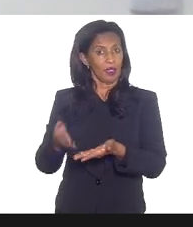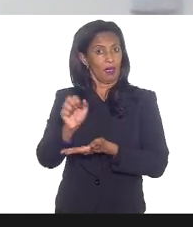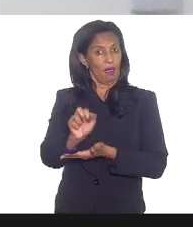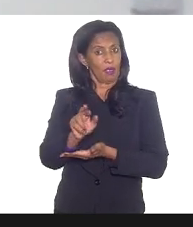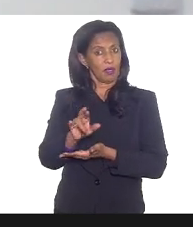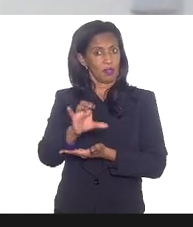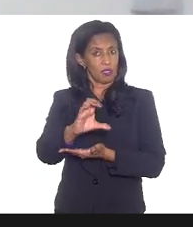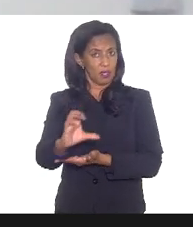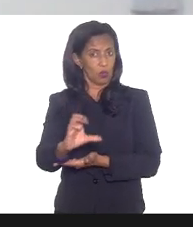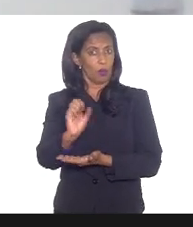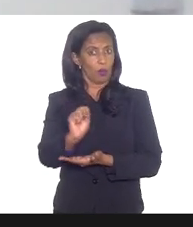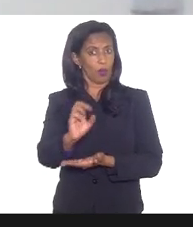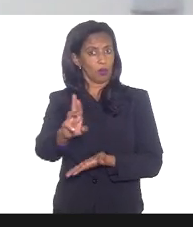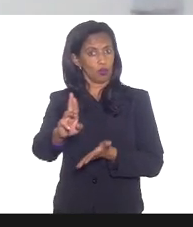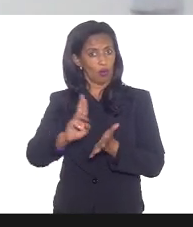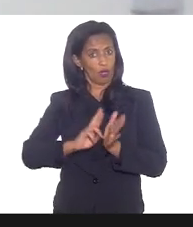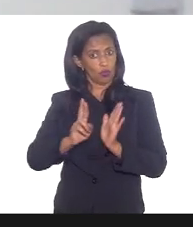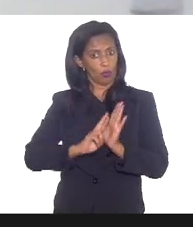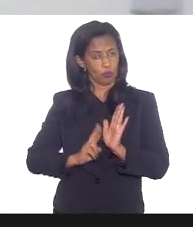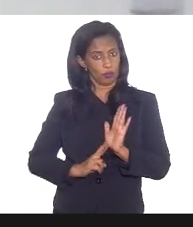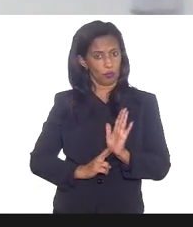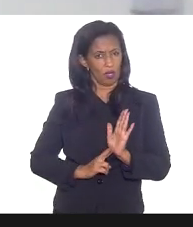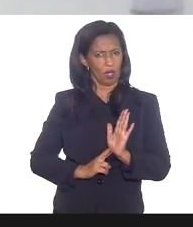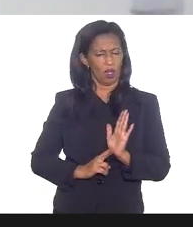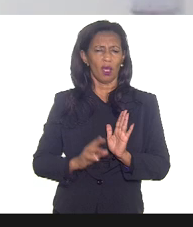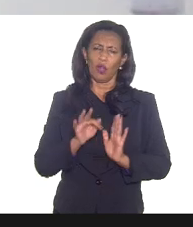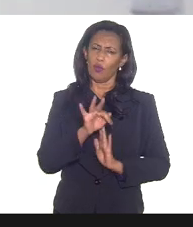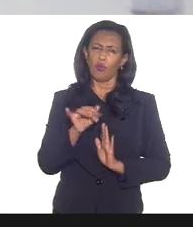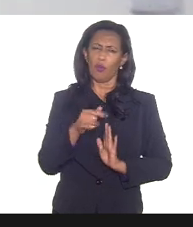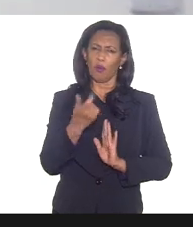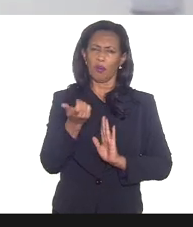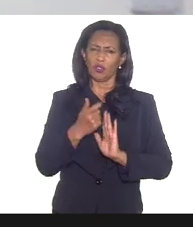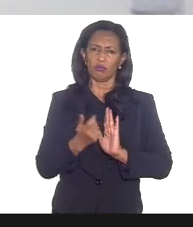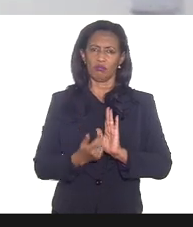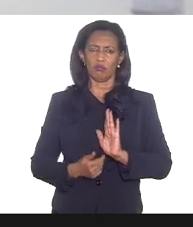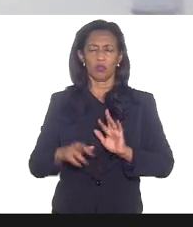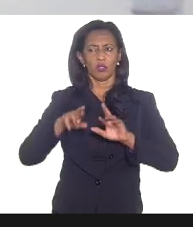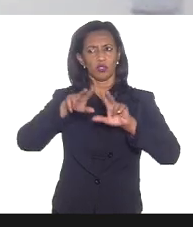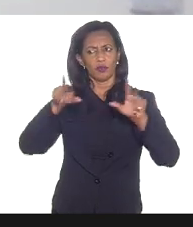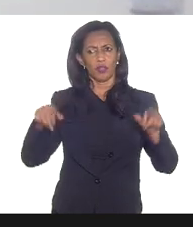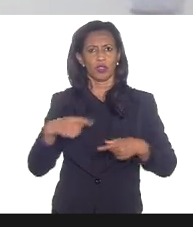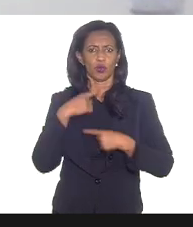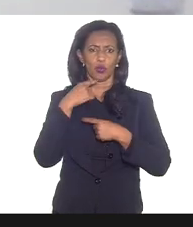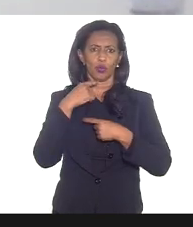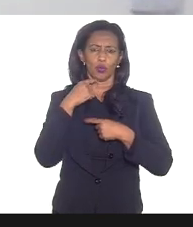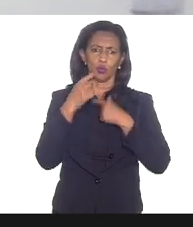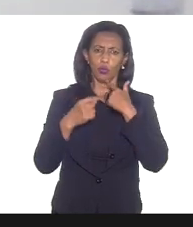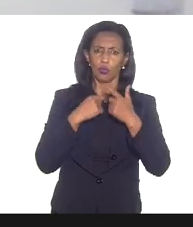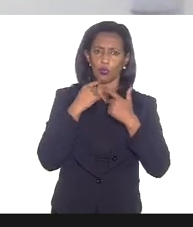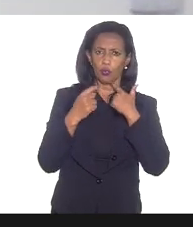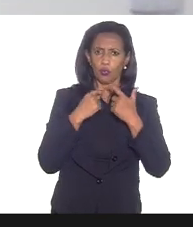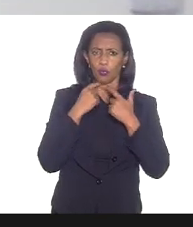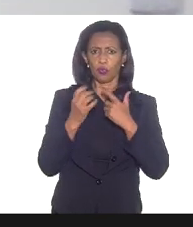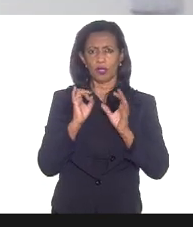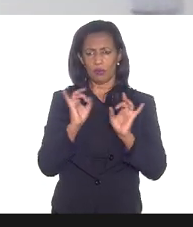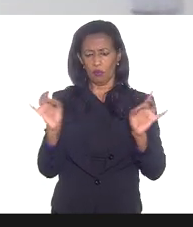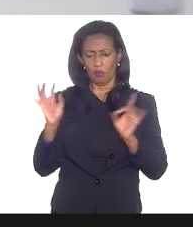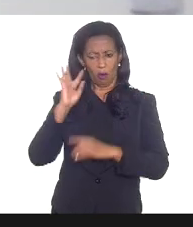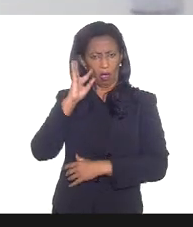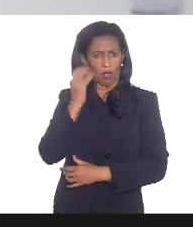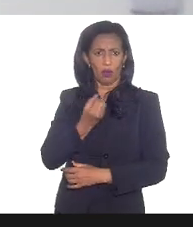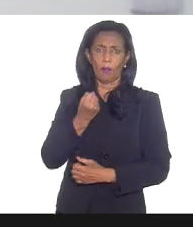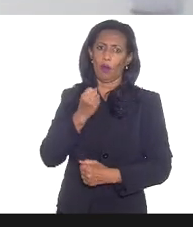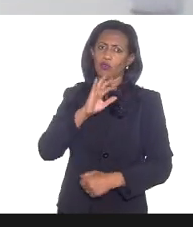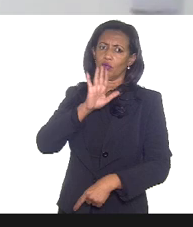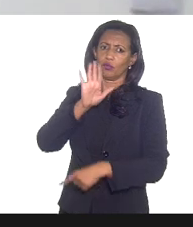SEDUC possa nos responder formalmente, né, sobre essas diferentes dúvidas que, se forem sanadas, já podem